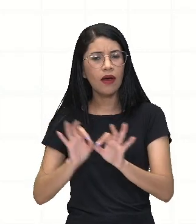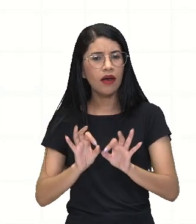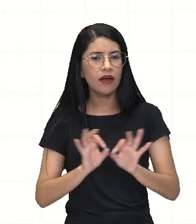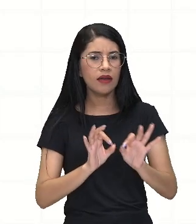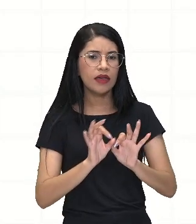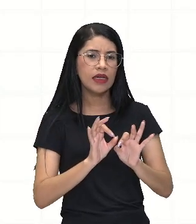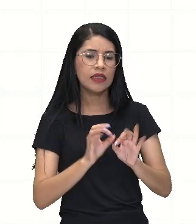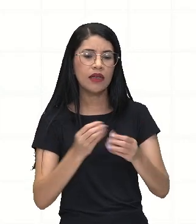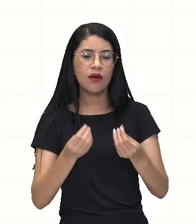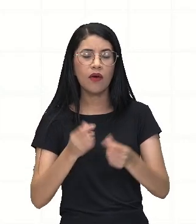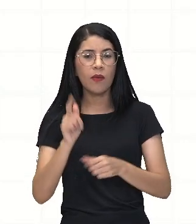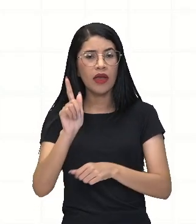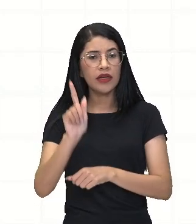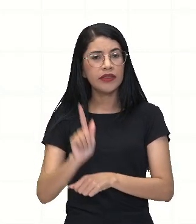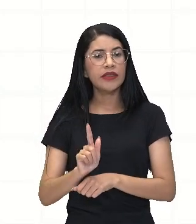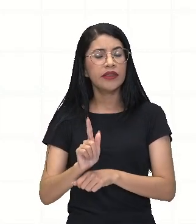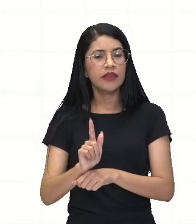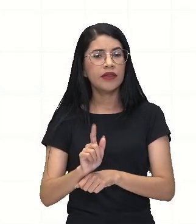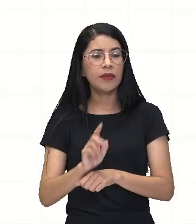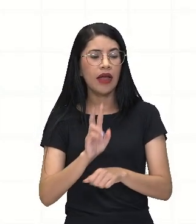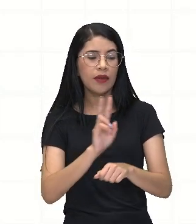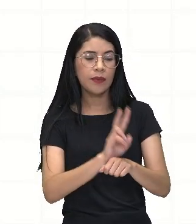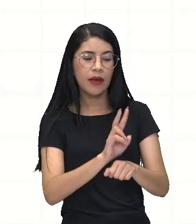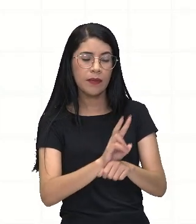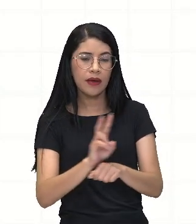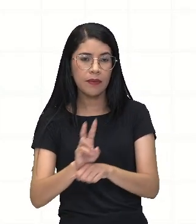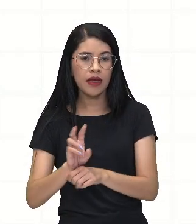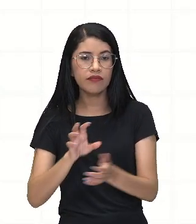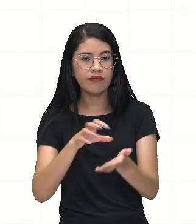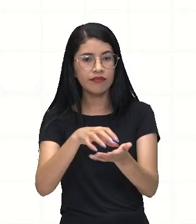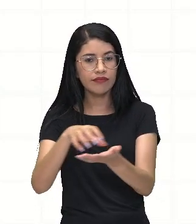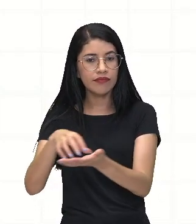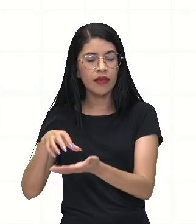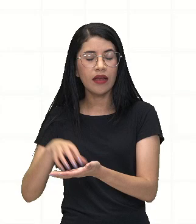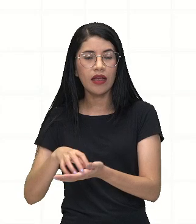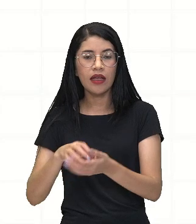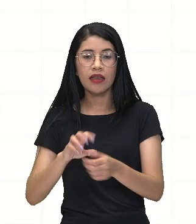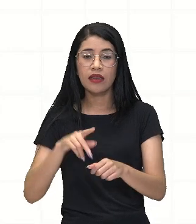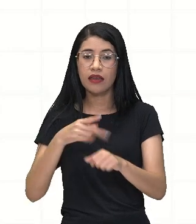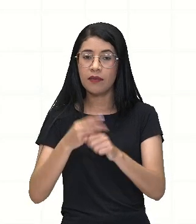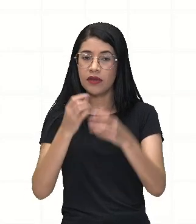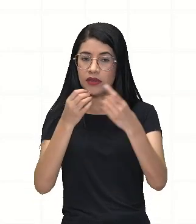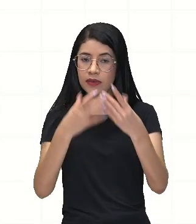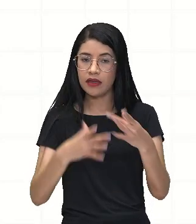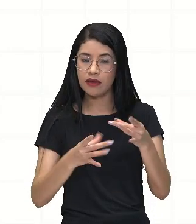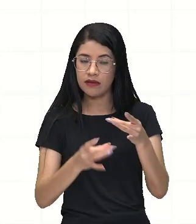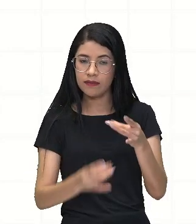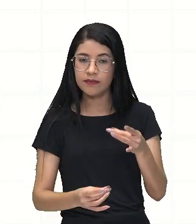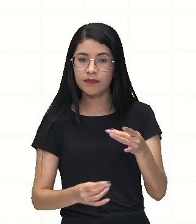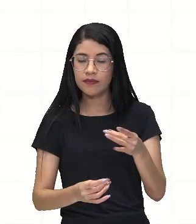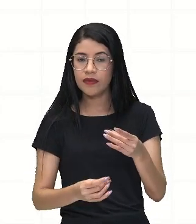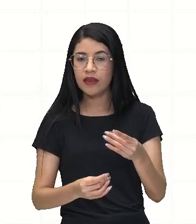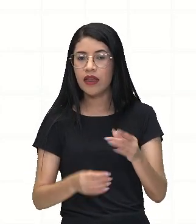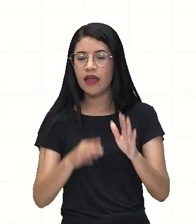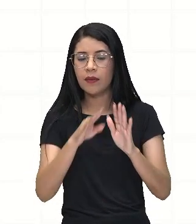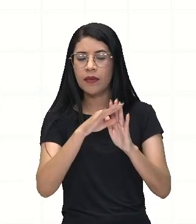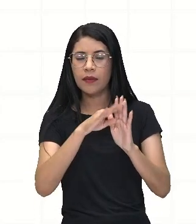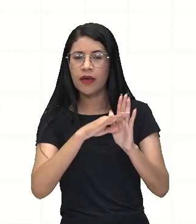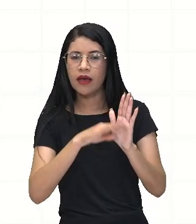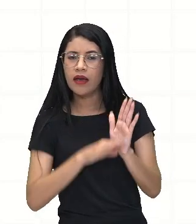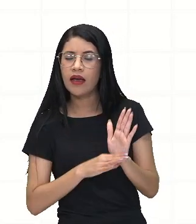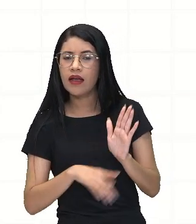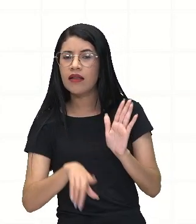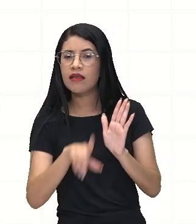a gestão dessas unidades de conservação, que a gente vai já falar sobre elas para vocês, regulamentando suas